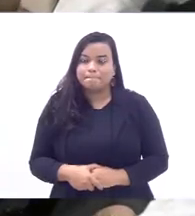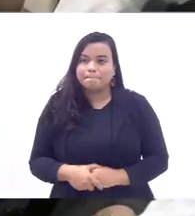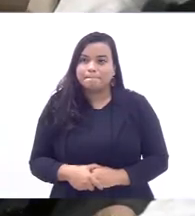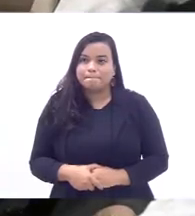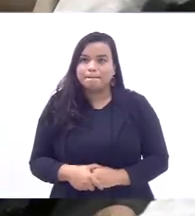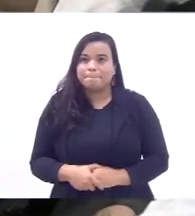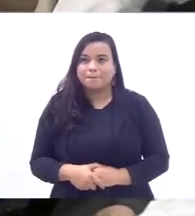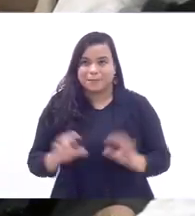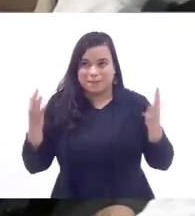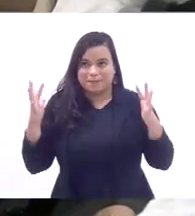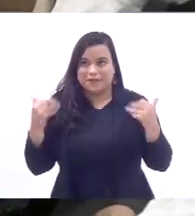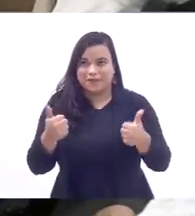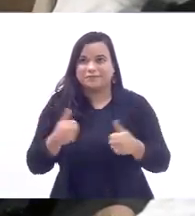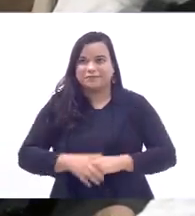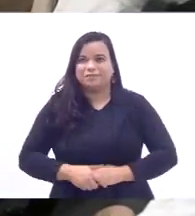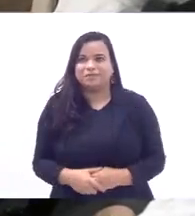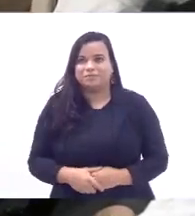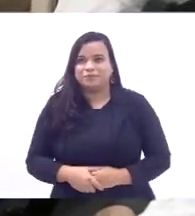Parabéns.